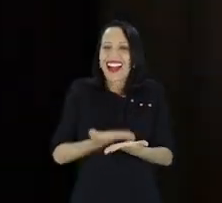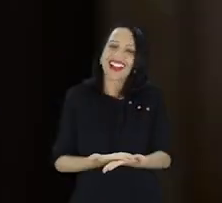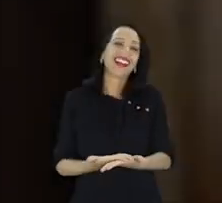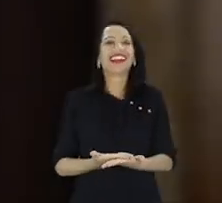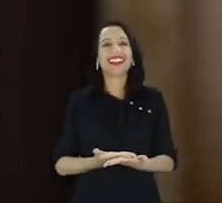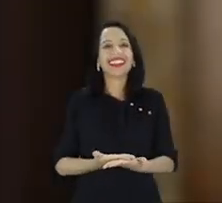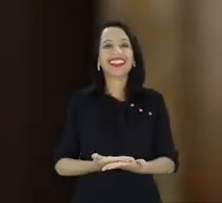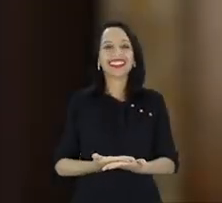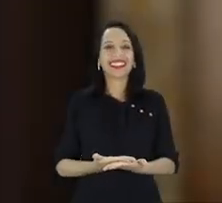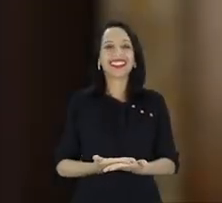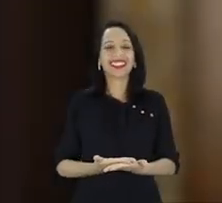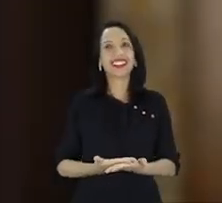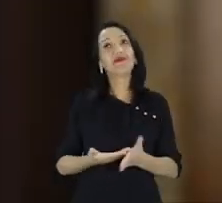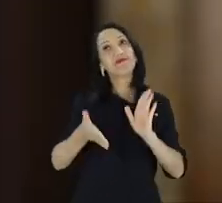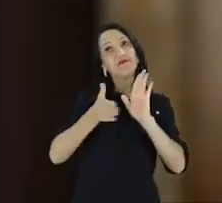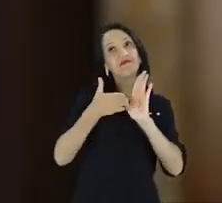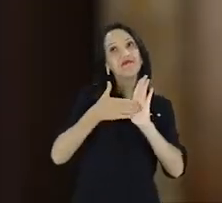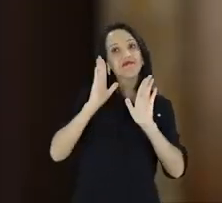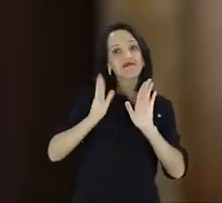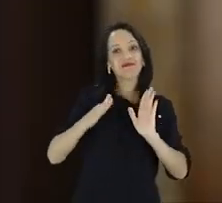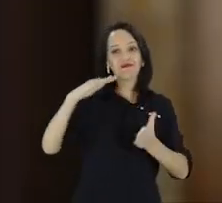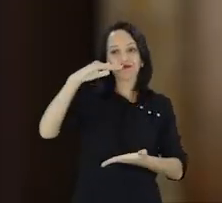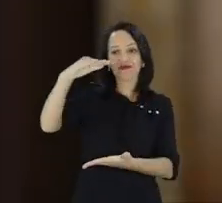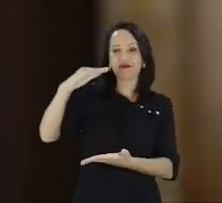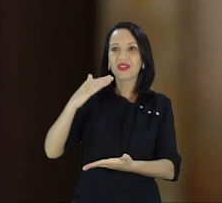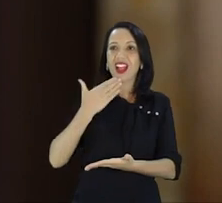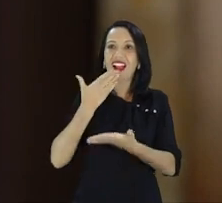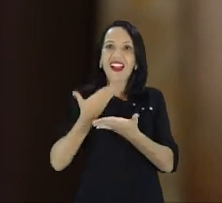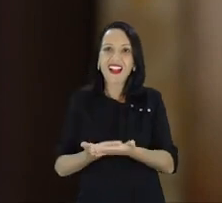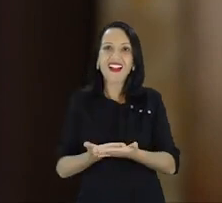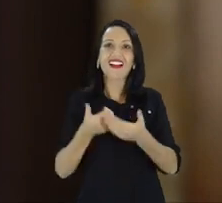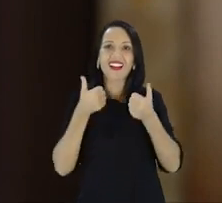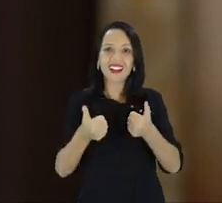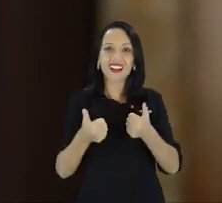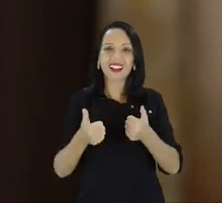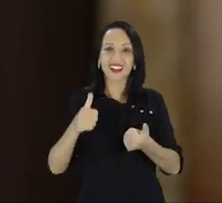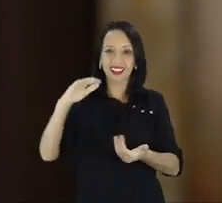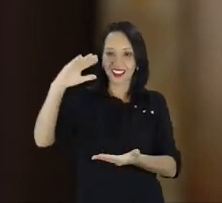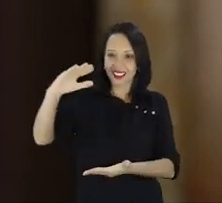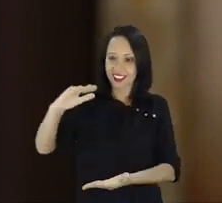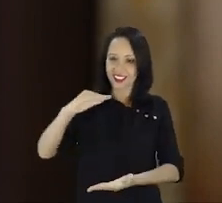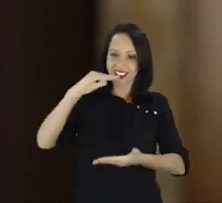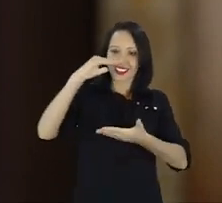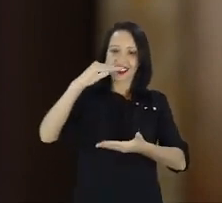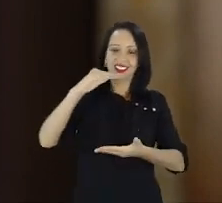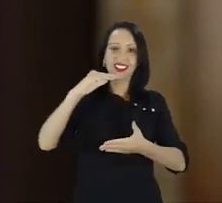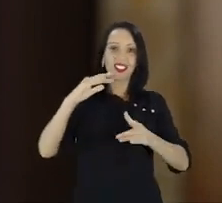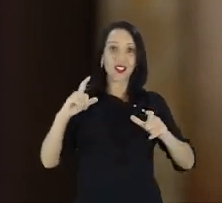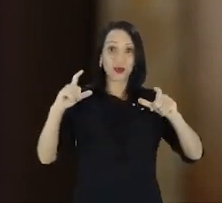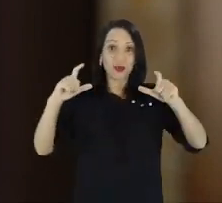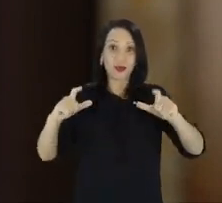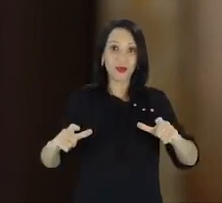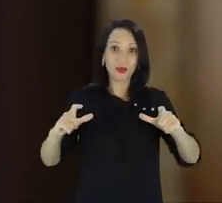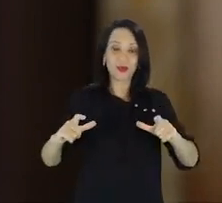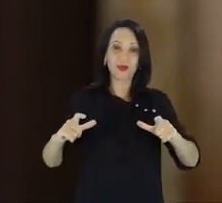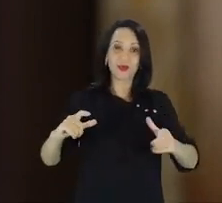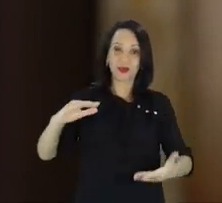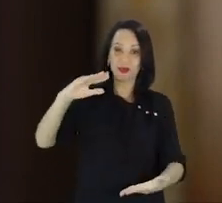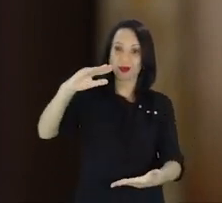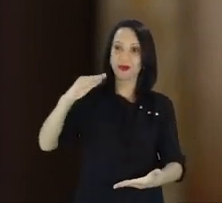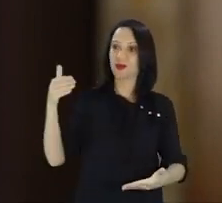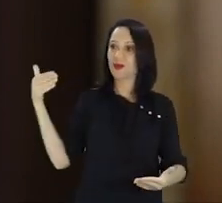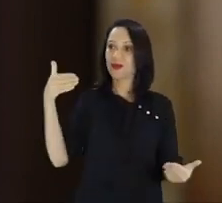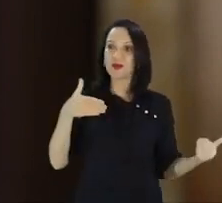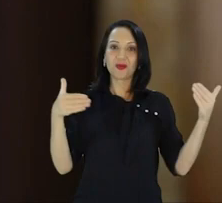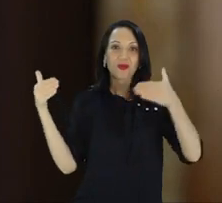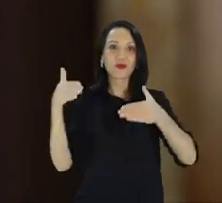E aí veio a proposta de falar assim ah já fez esse busca incrível tal vamos colocar ele em algum lugar né acessível